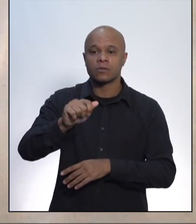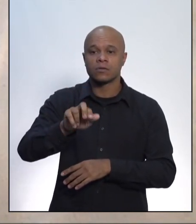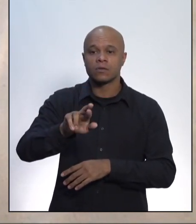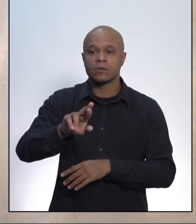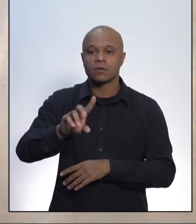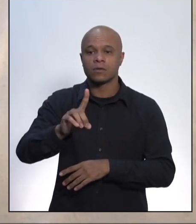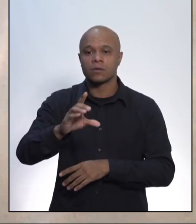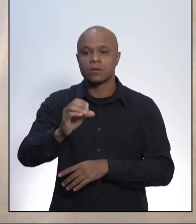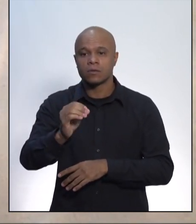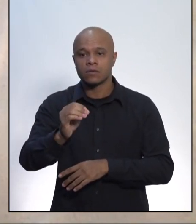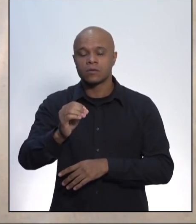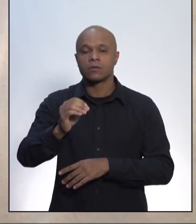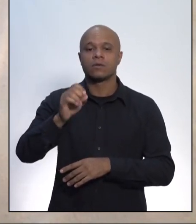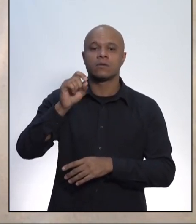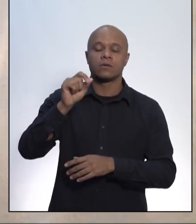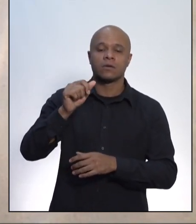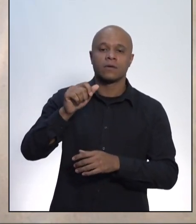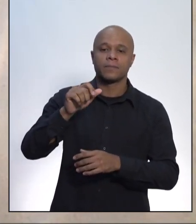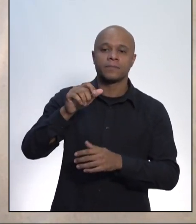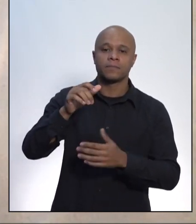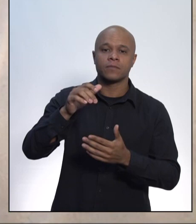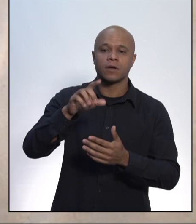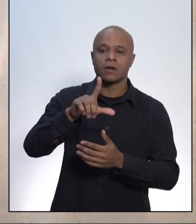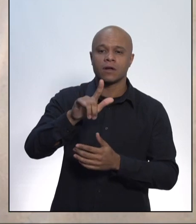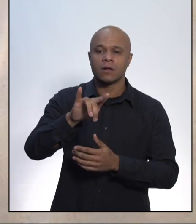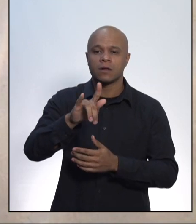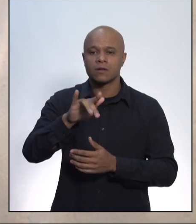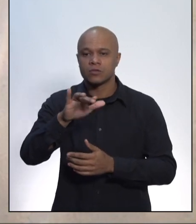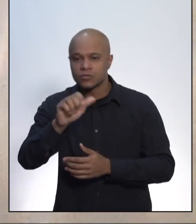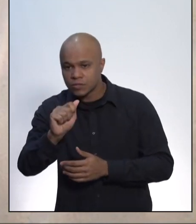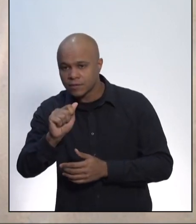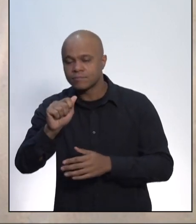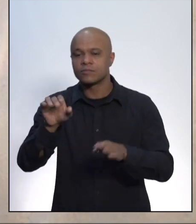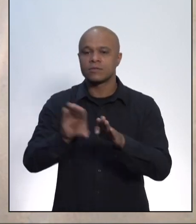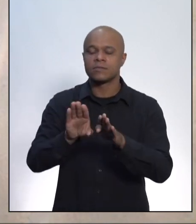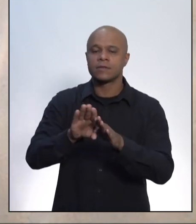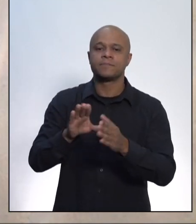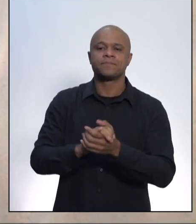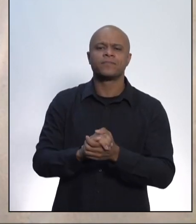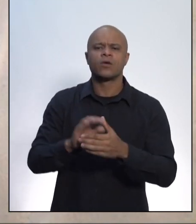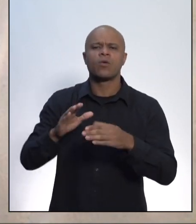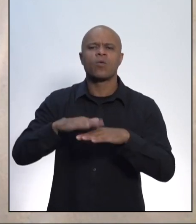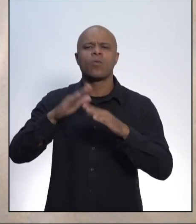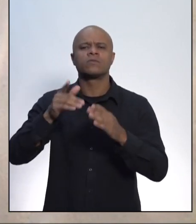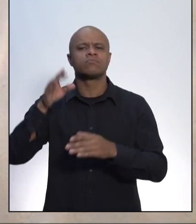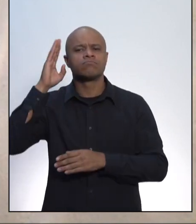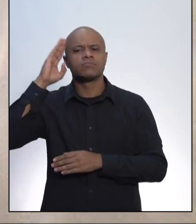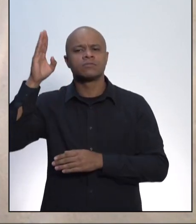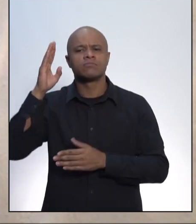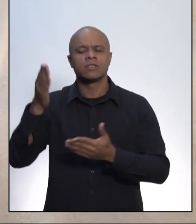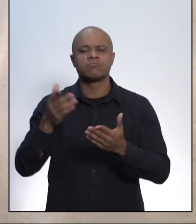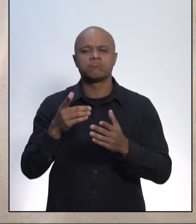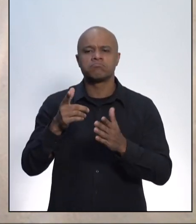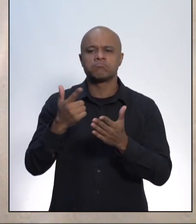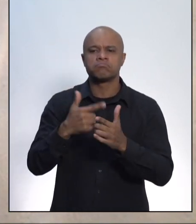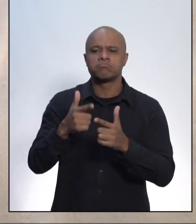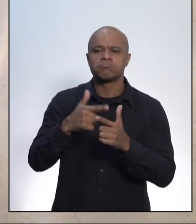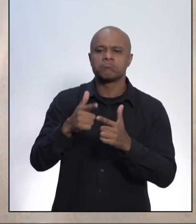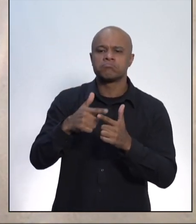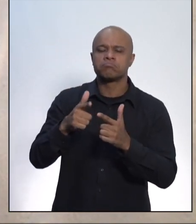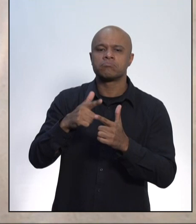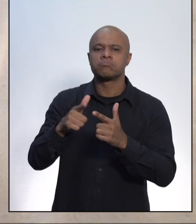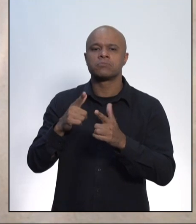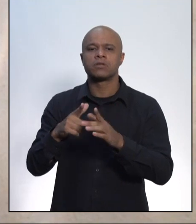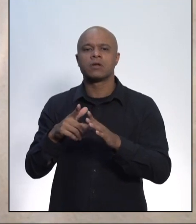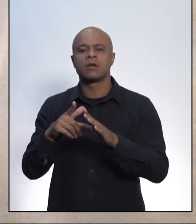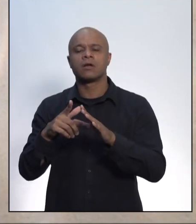a Lígia agora, né, que é essa questão da diferença. O Leonardo quer saber o seguinte: quais os principais problemas para empreender,